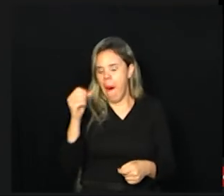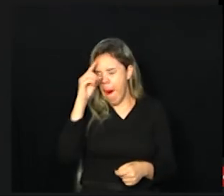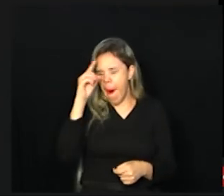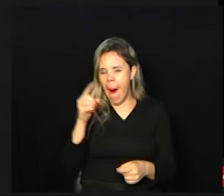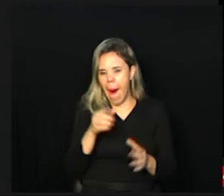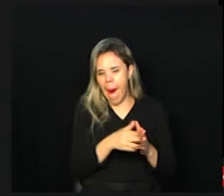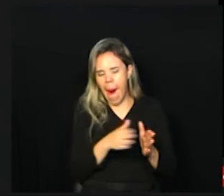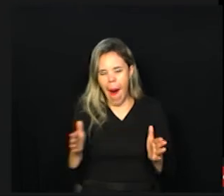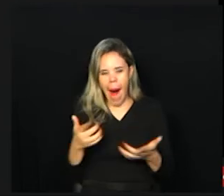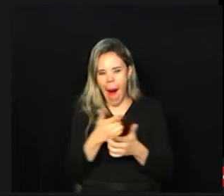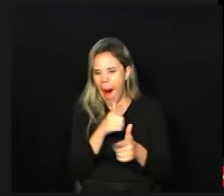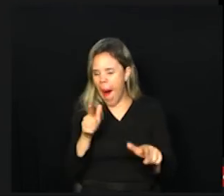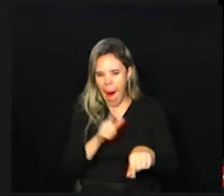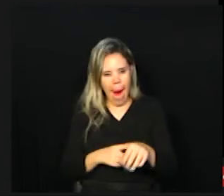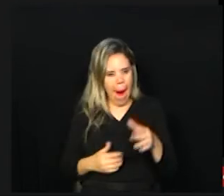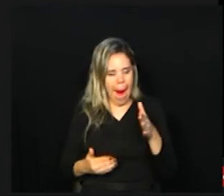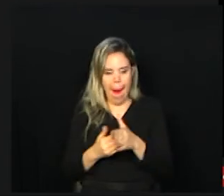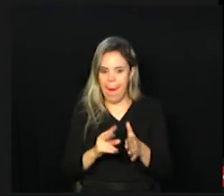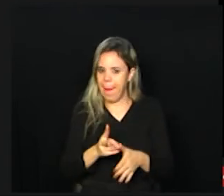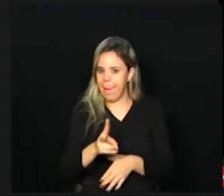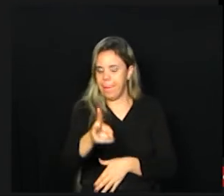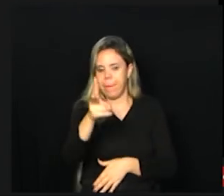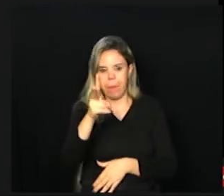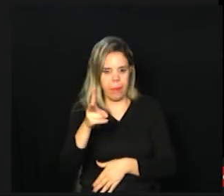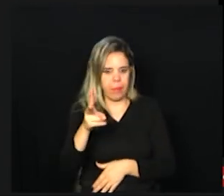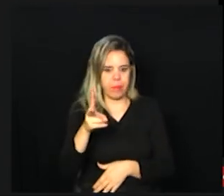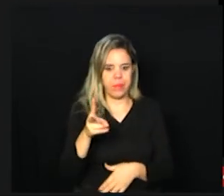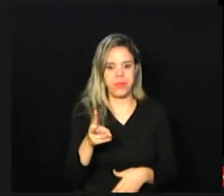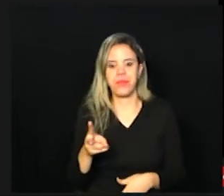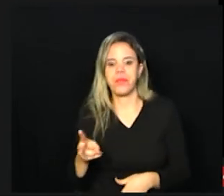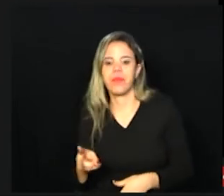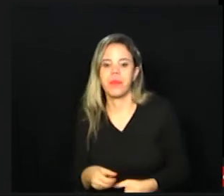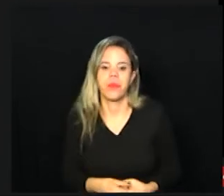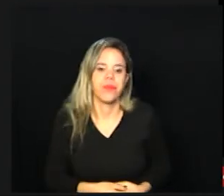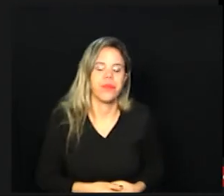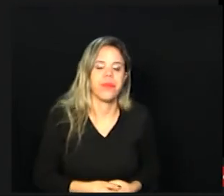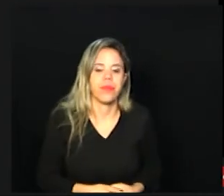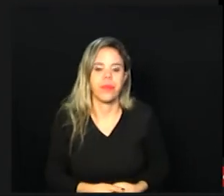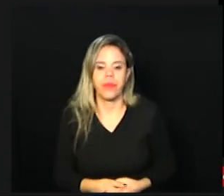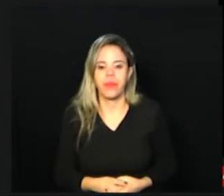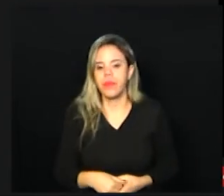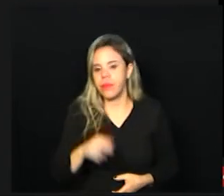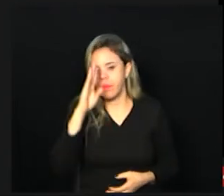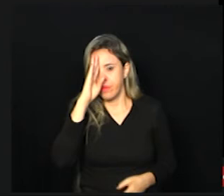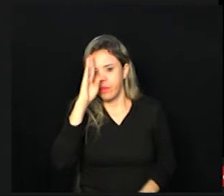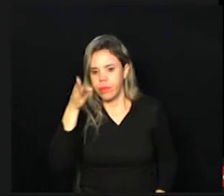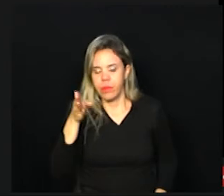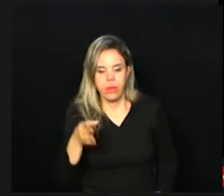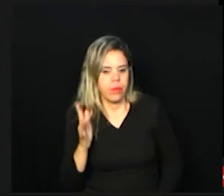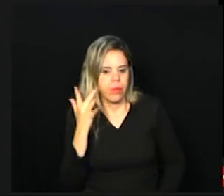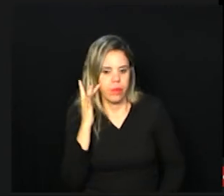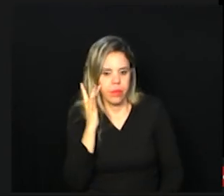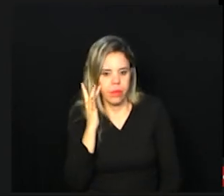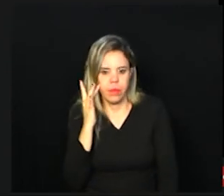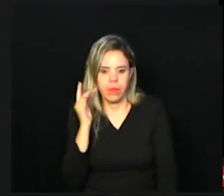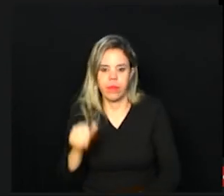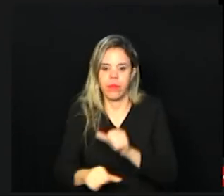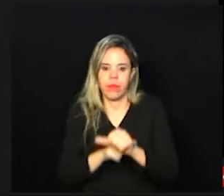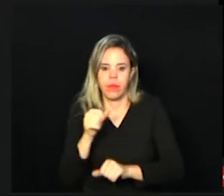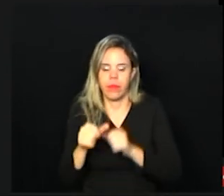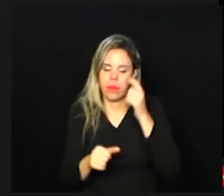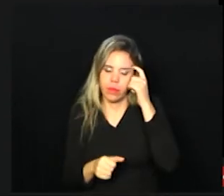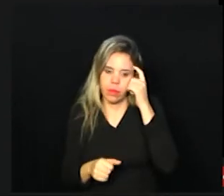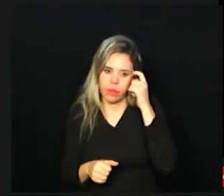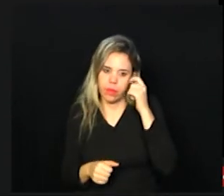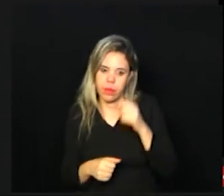pandemia, ela não tem prazo para findar. Tá? E a principal, que eu acho que é a mudança mais...